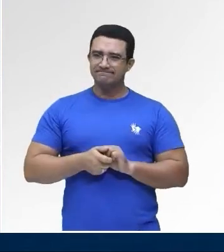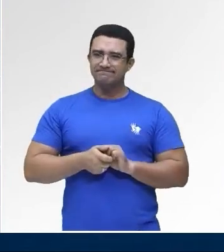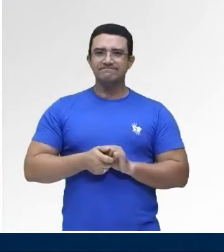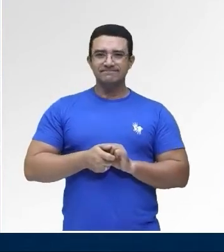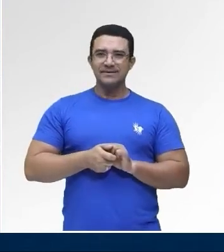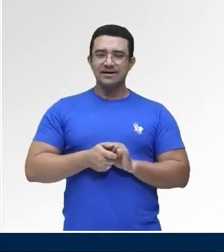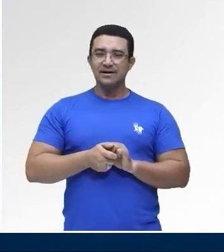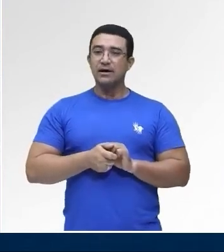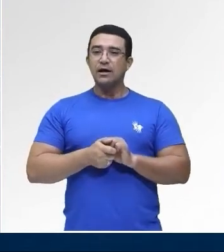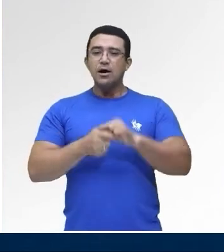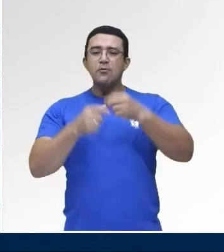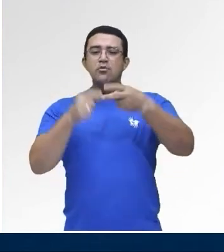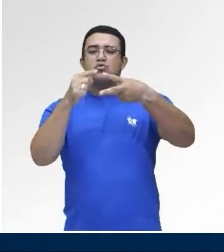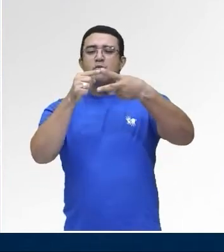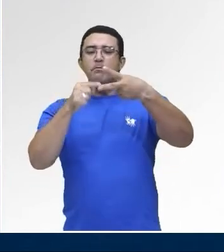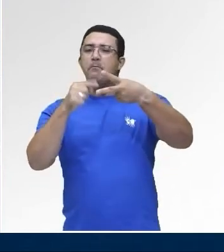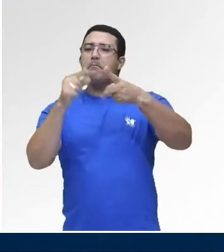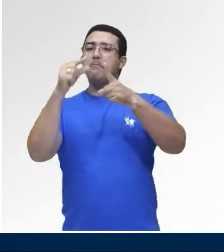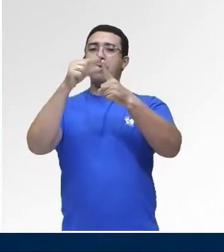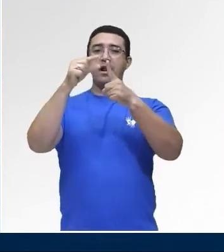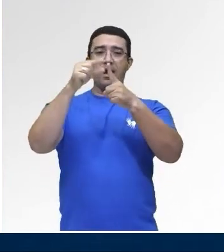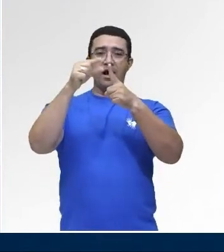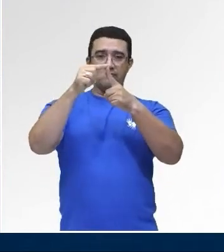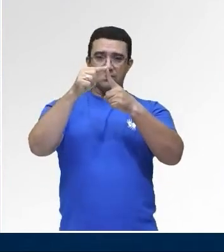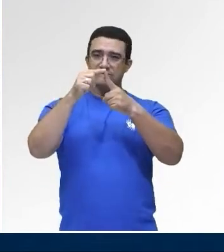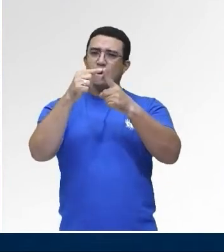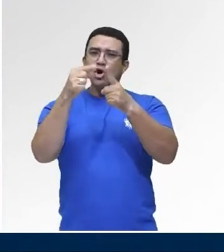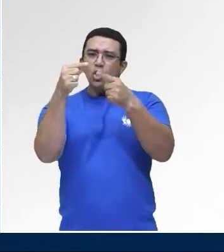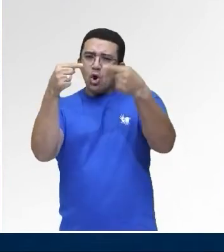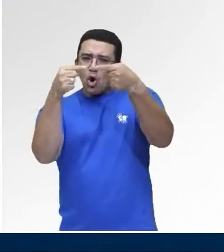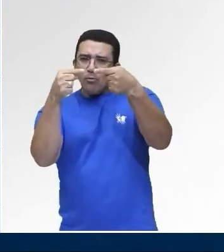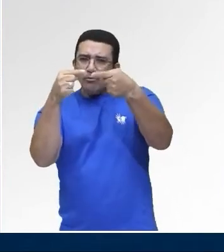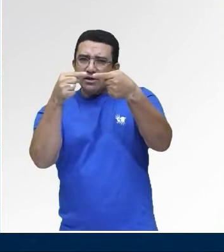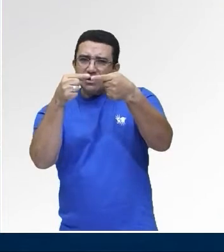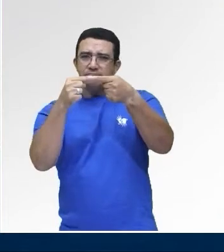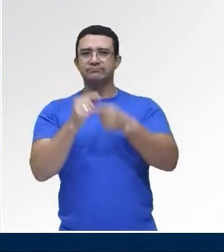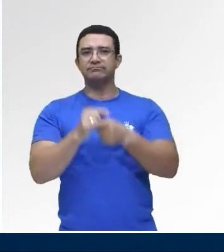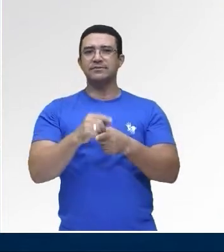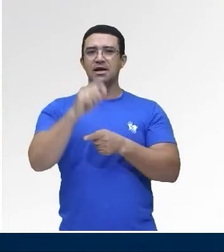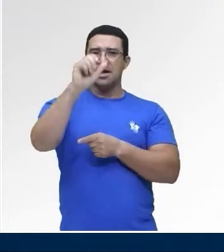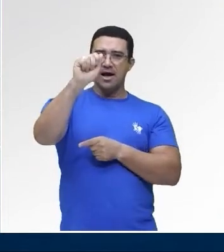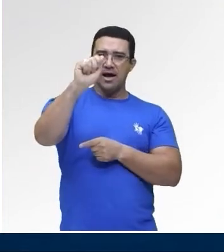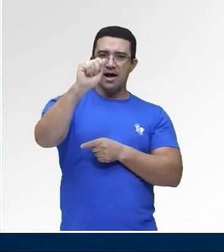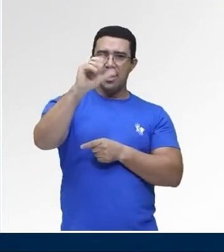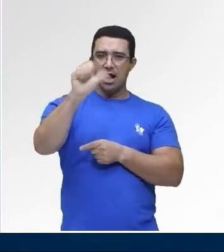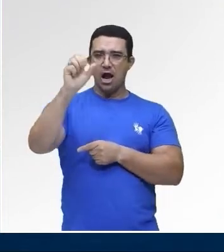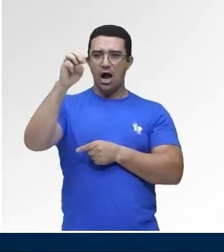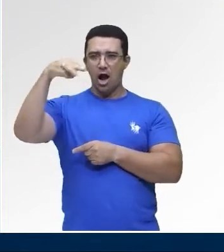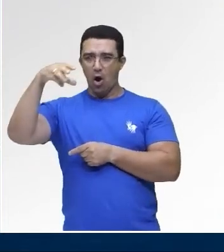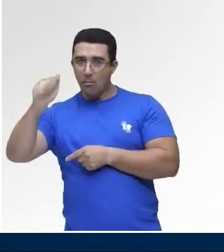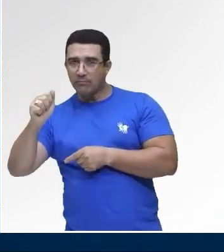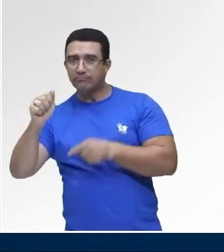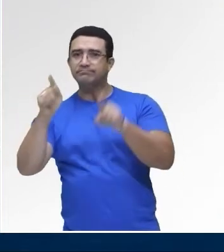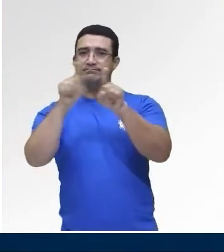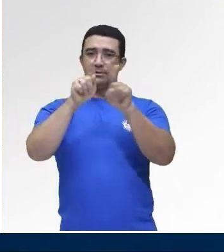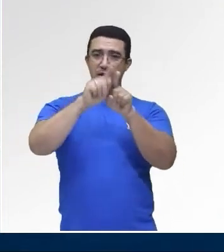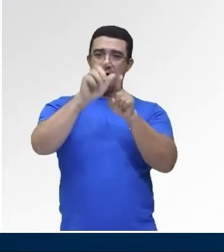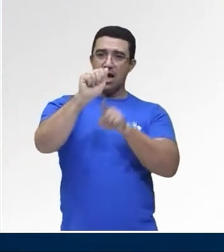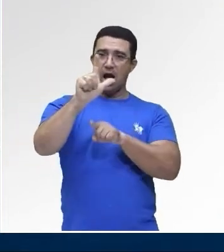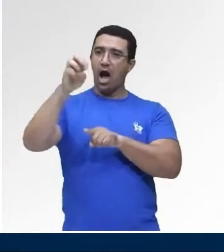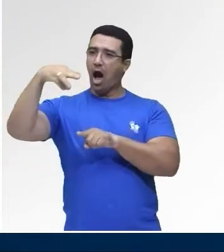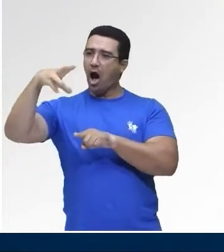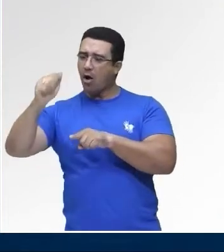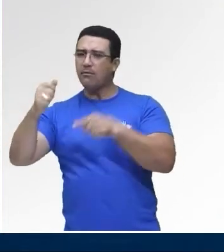duas palavras que elas rimam, né? Então, aqui nós temos a presença da rima, que